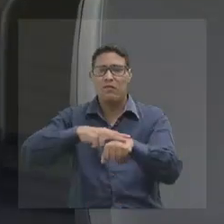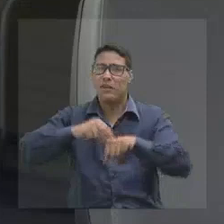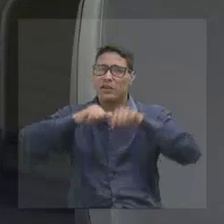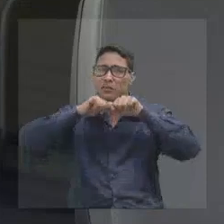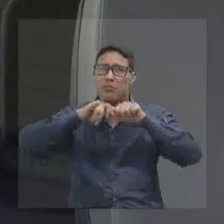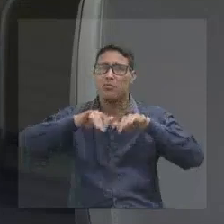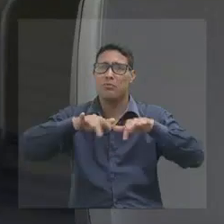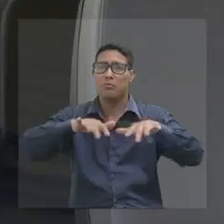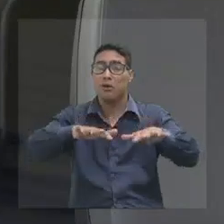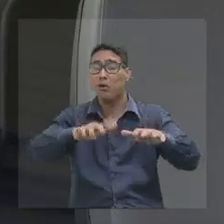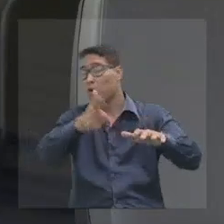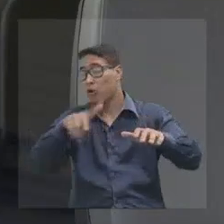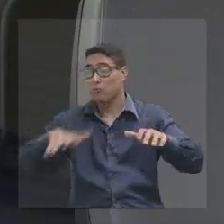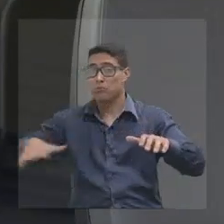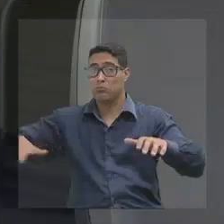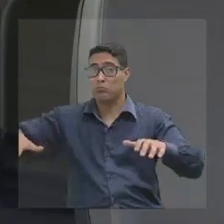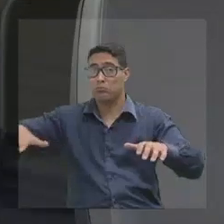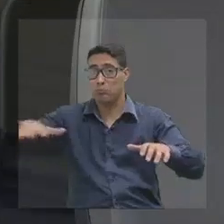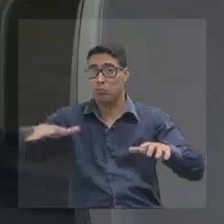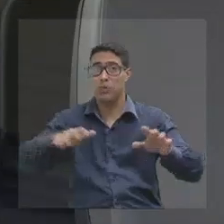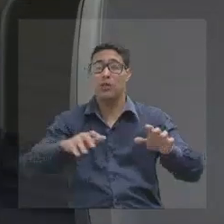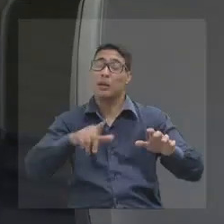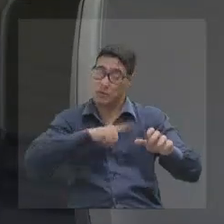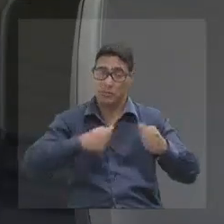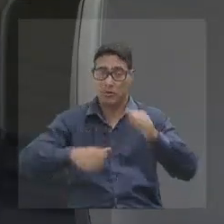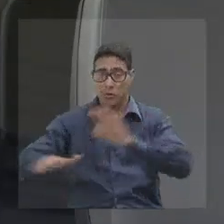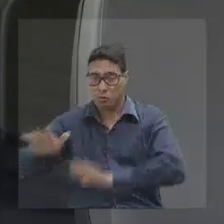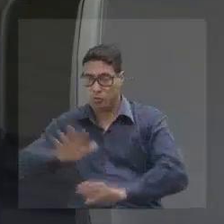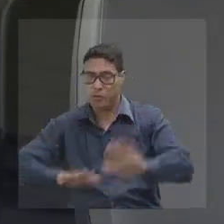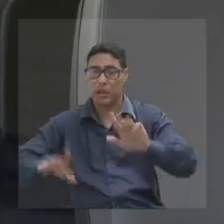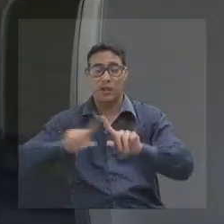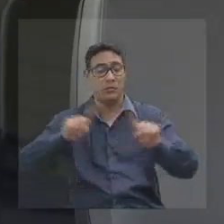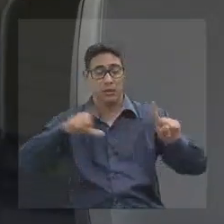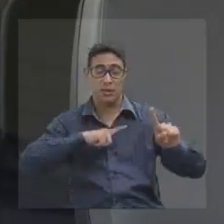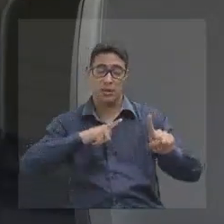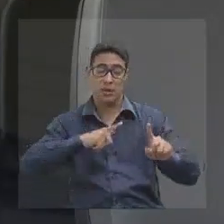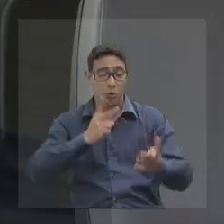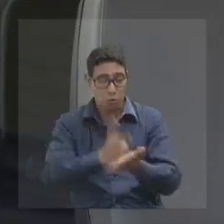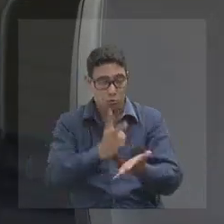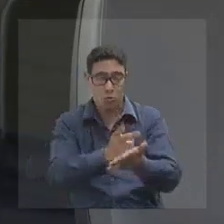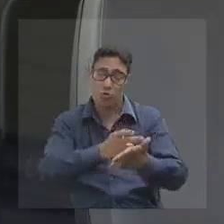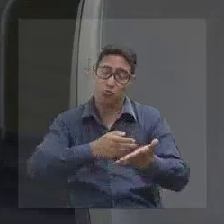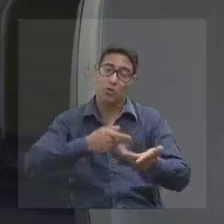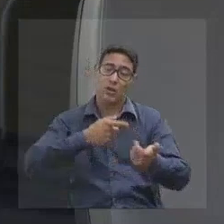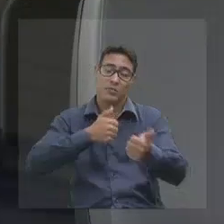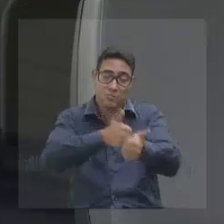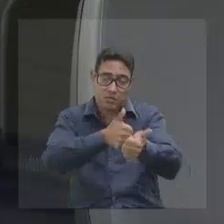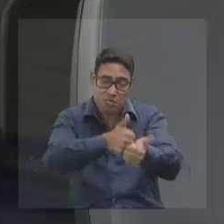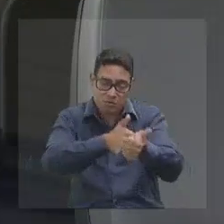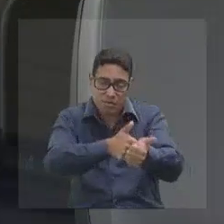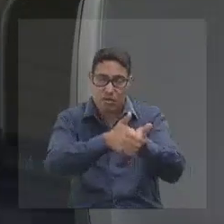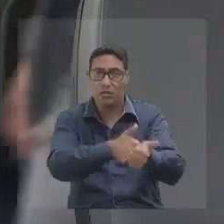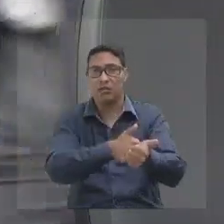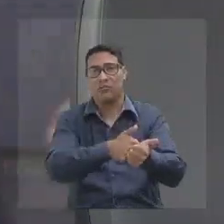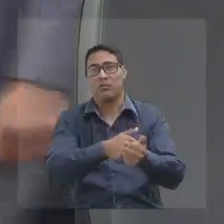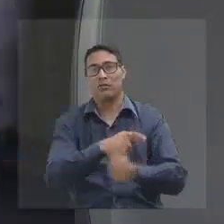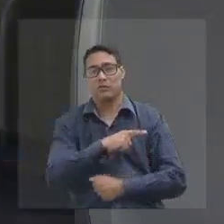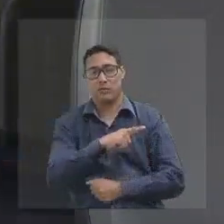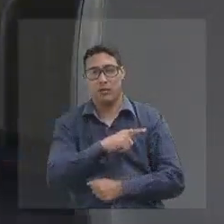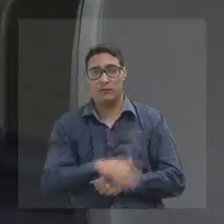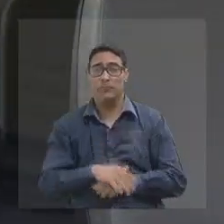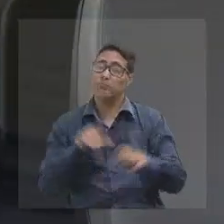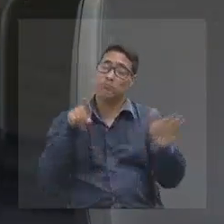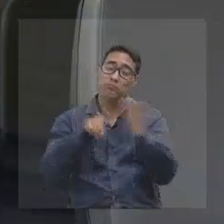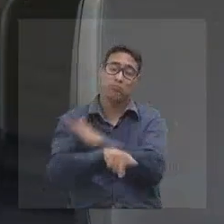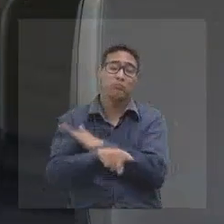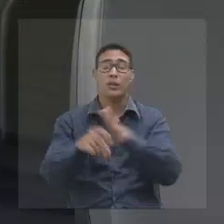cuidado e ainda assim ele sofre perseguição desse posseiro estão lá então a pergunta e o pedido é justamente para